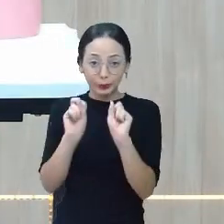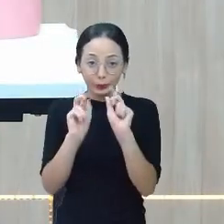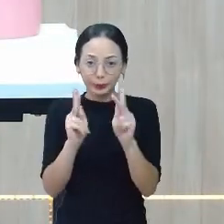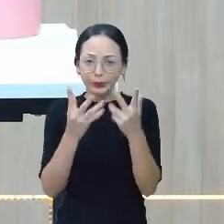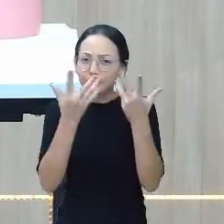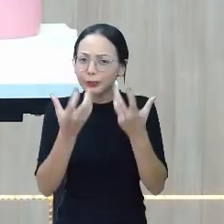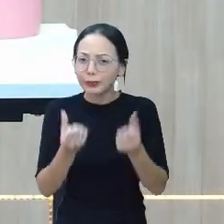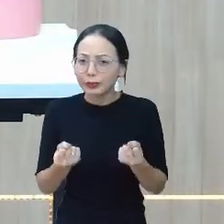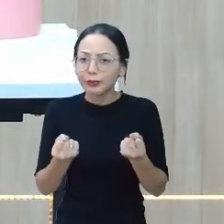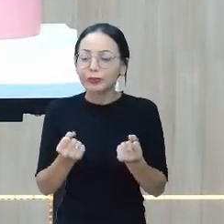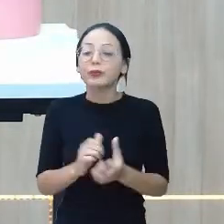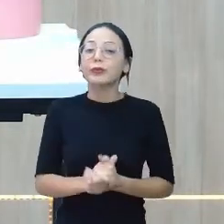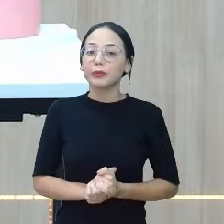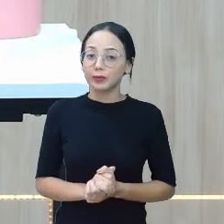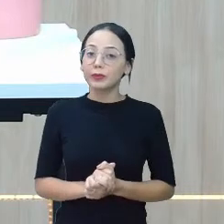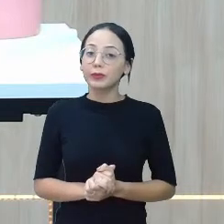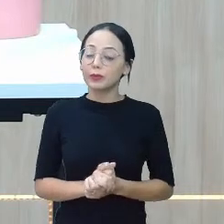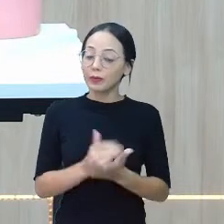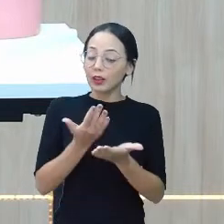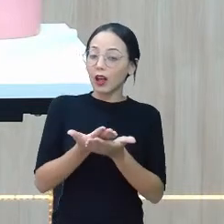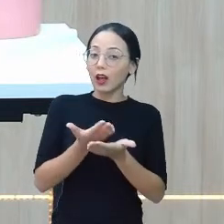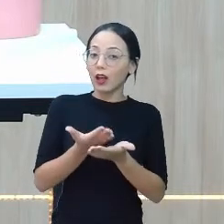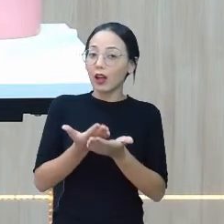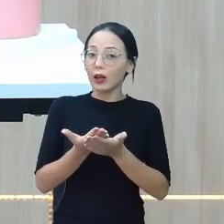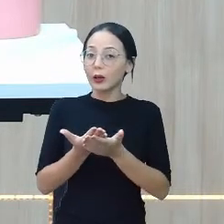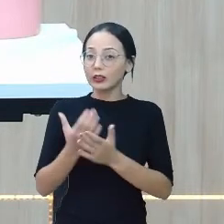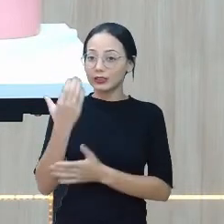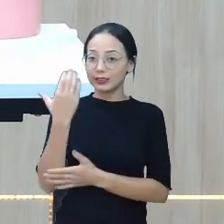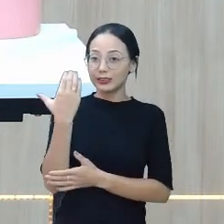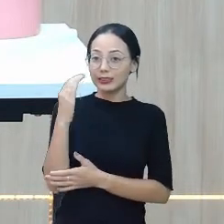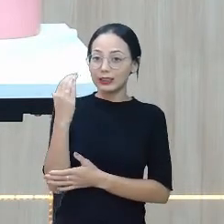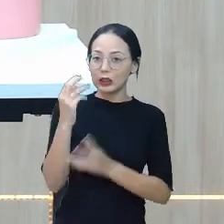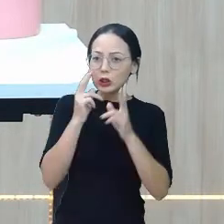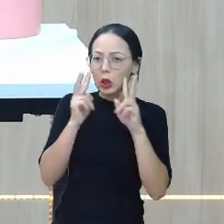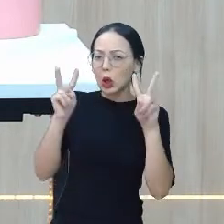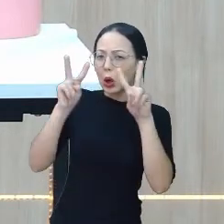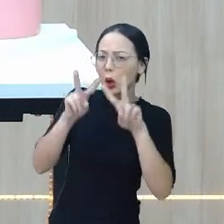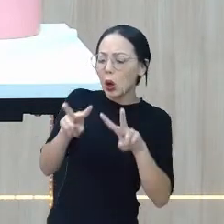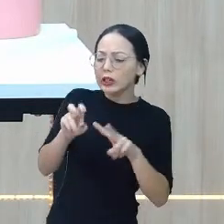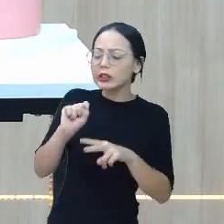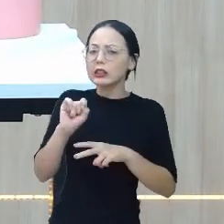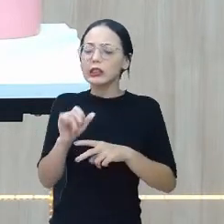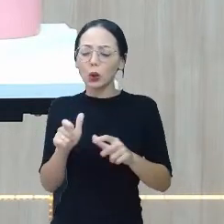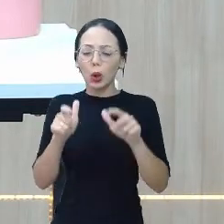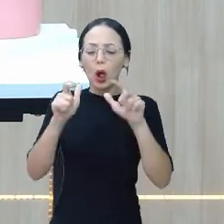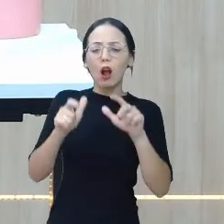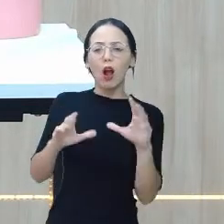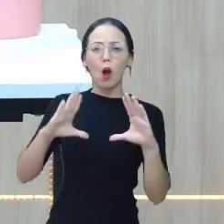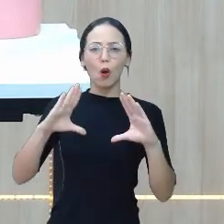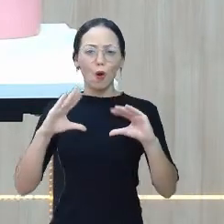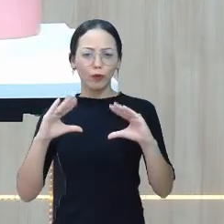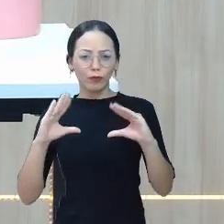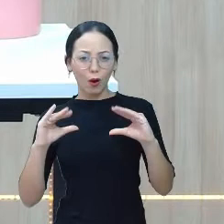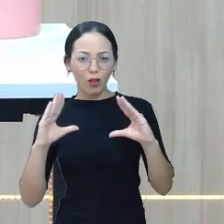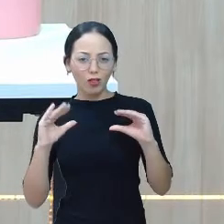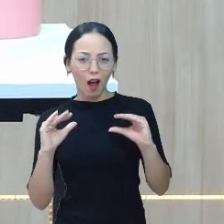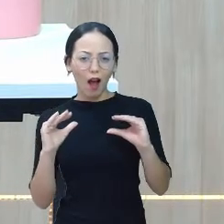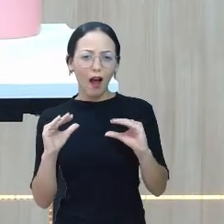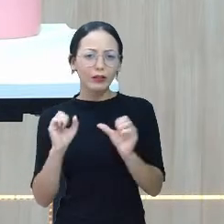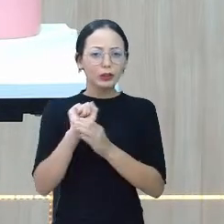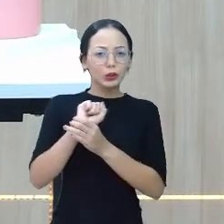lá. Mais uma aula de ciências. Dá uma olhadinha aí se esse local que você escolheu está confortável,